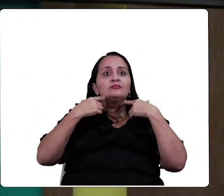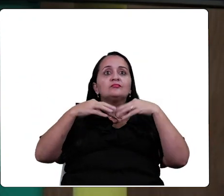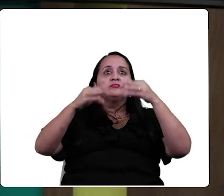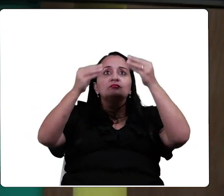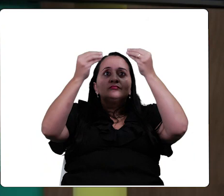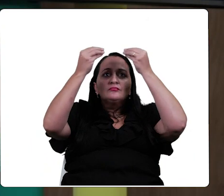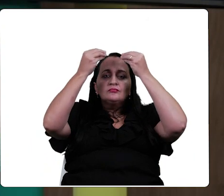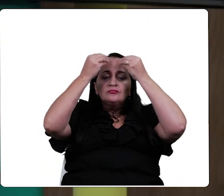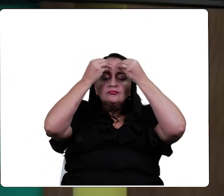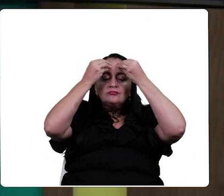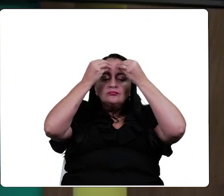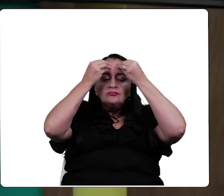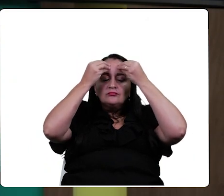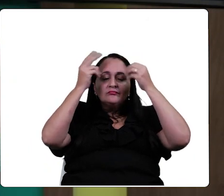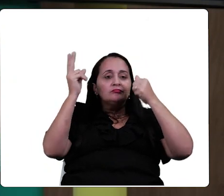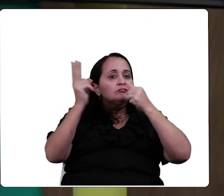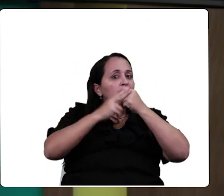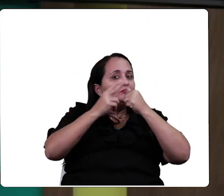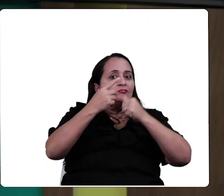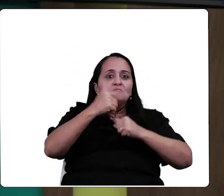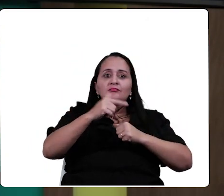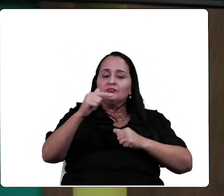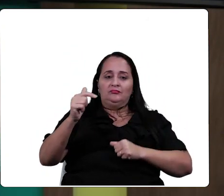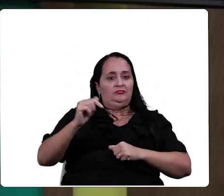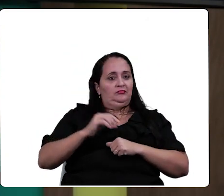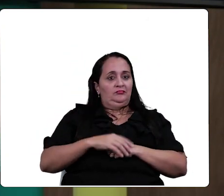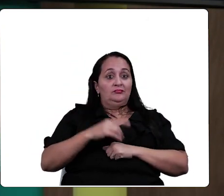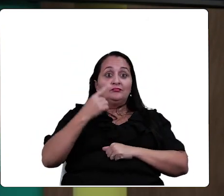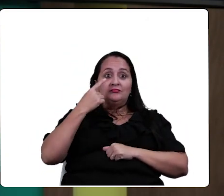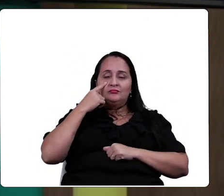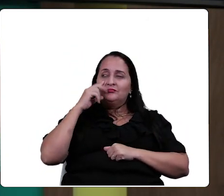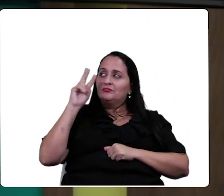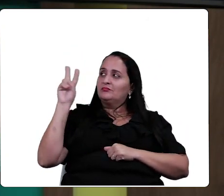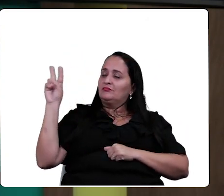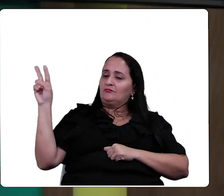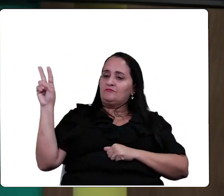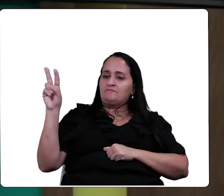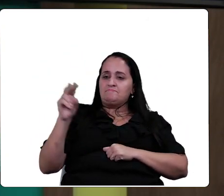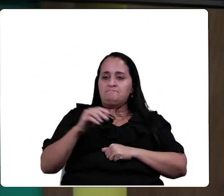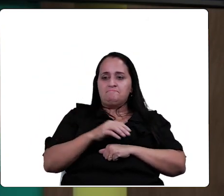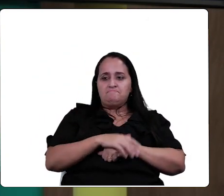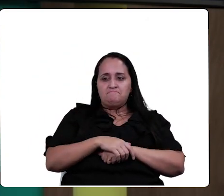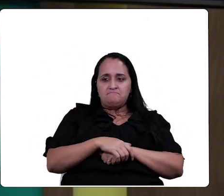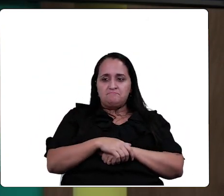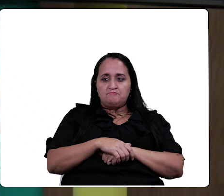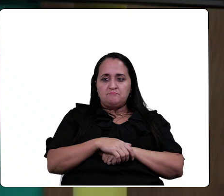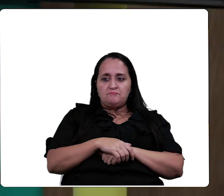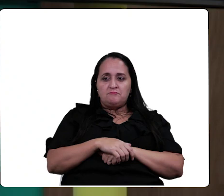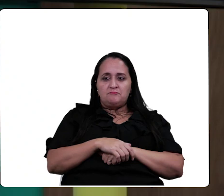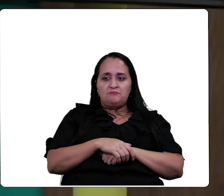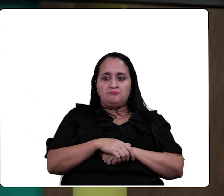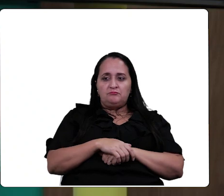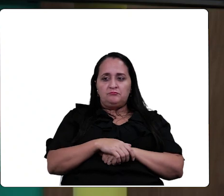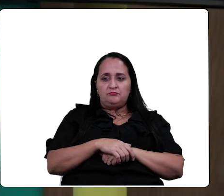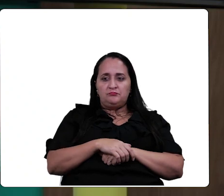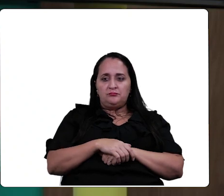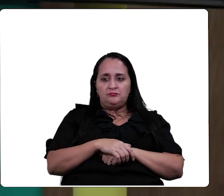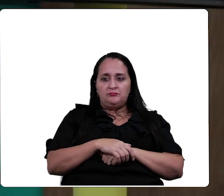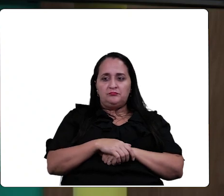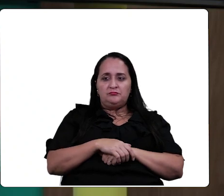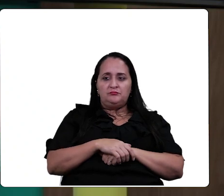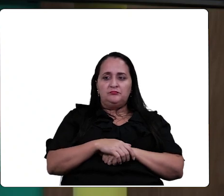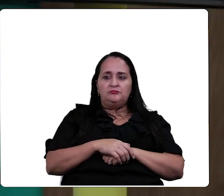não verbal desse texto. Vamos lá? Eu tenho aqui uma cena. Vamos primeiro